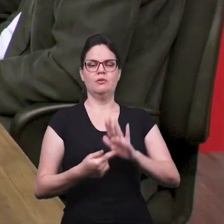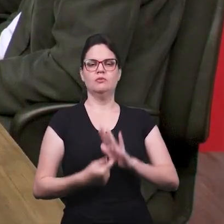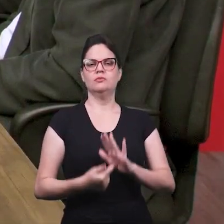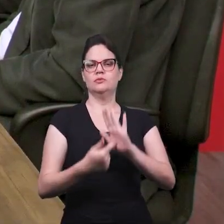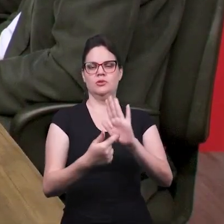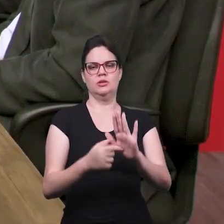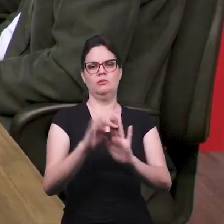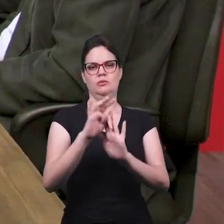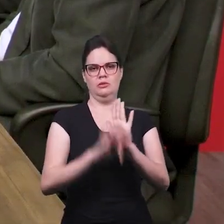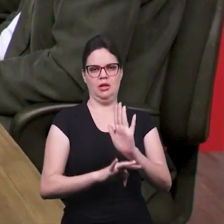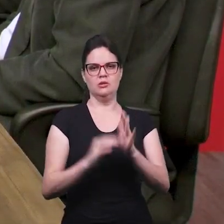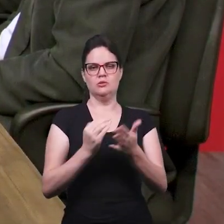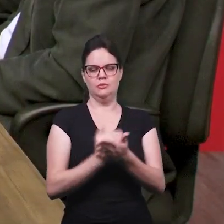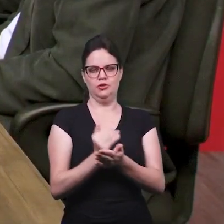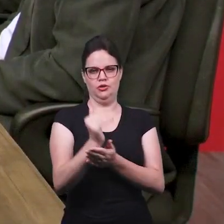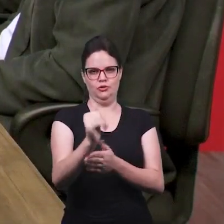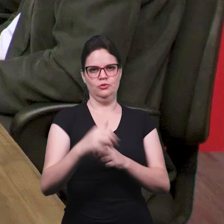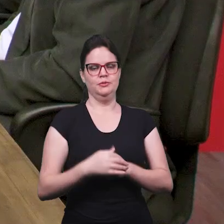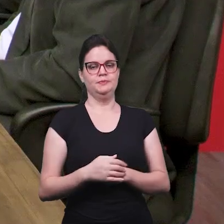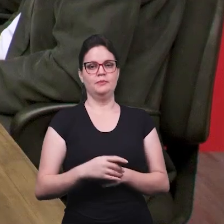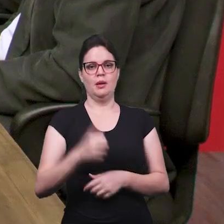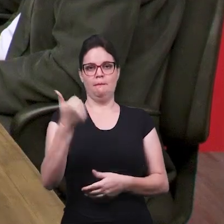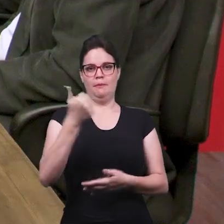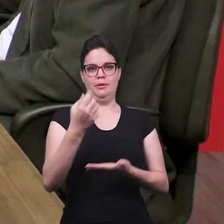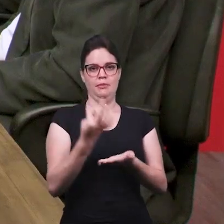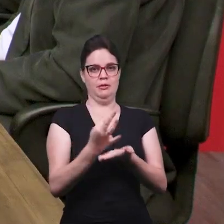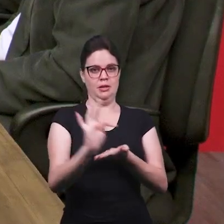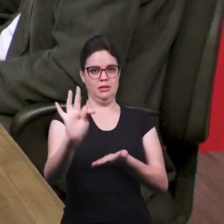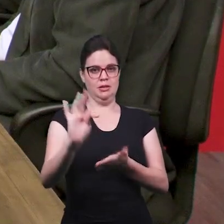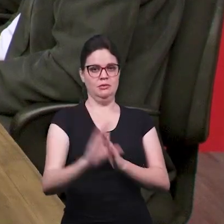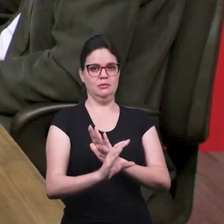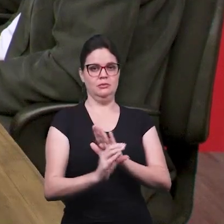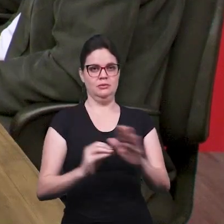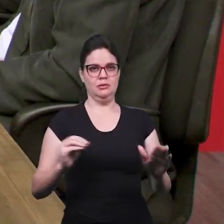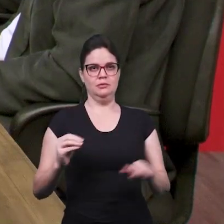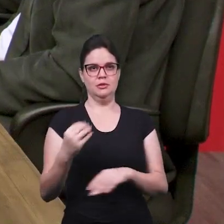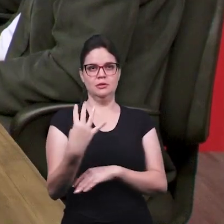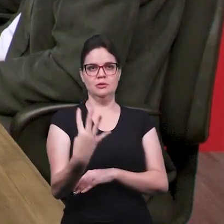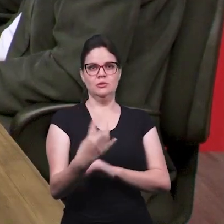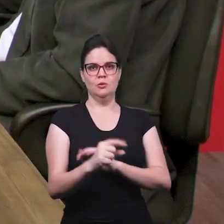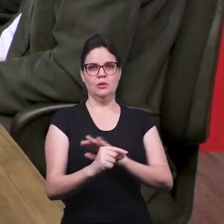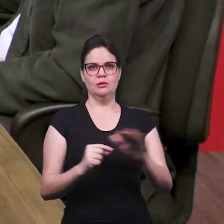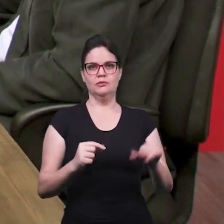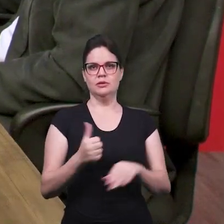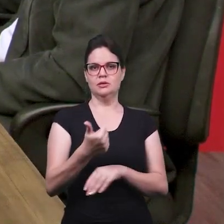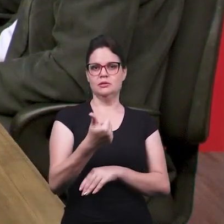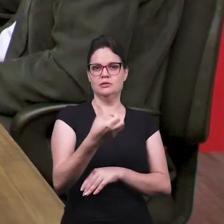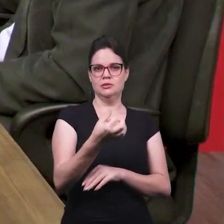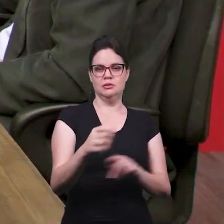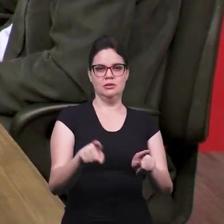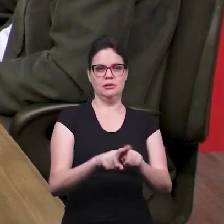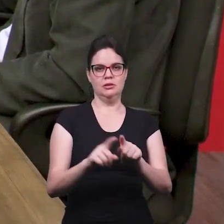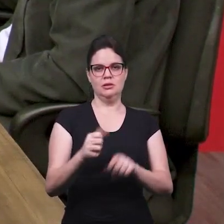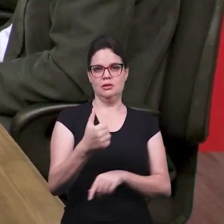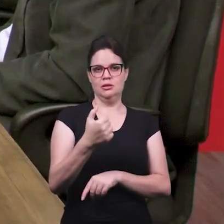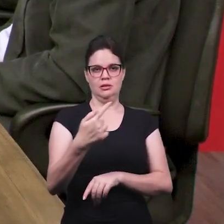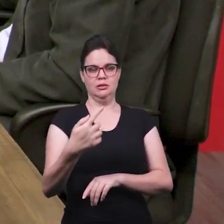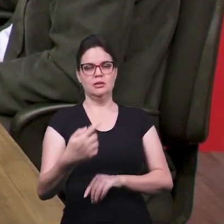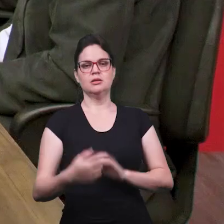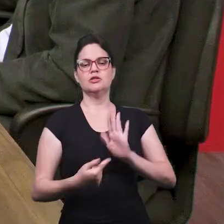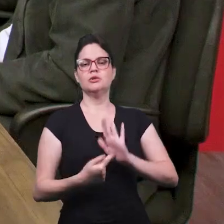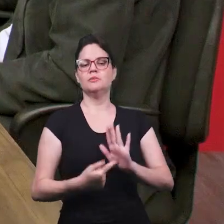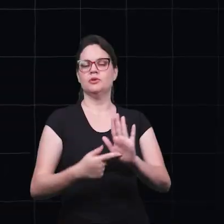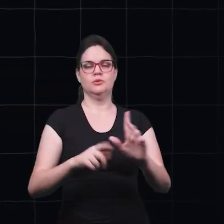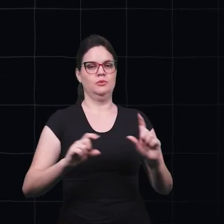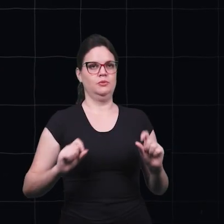base que está em 1 Tessalonicenses, capítulo 4, versos 16 e 17, que nos diz